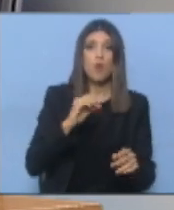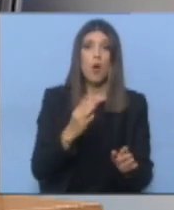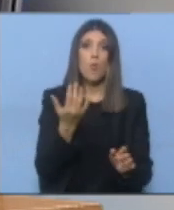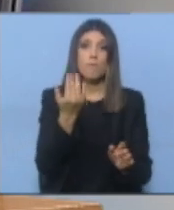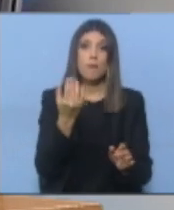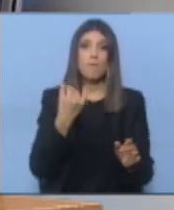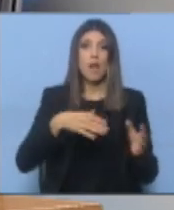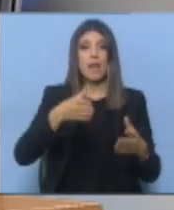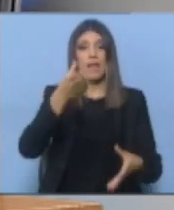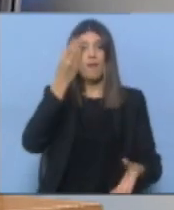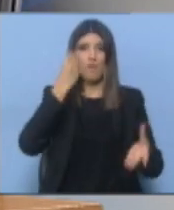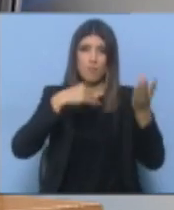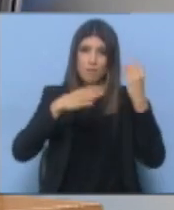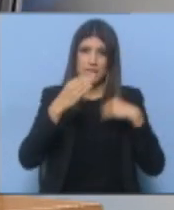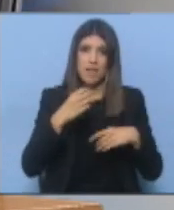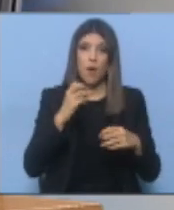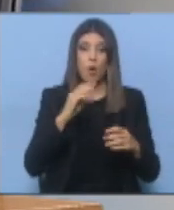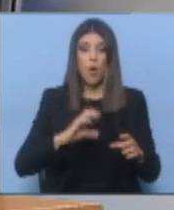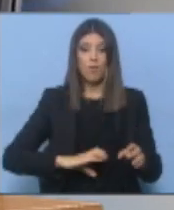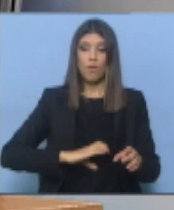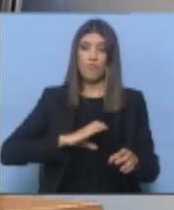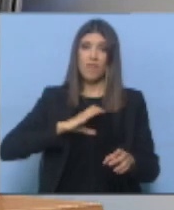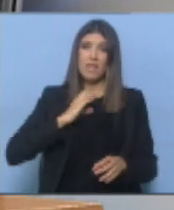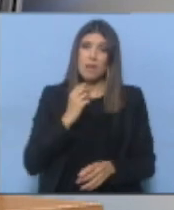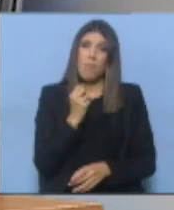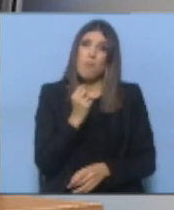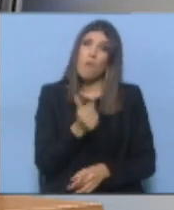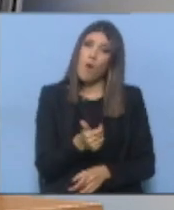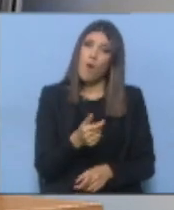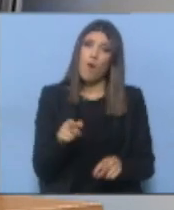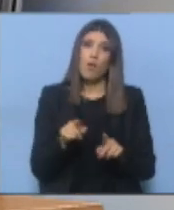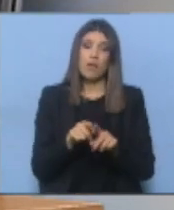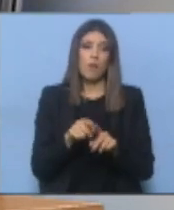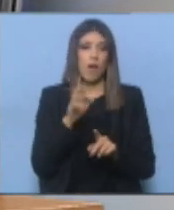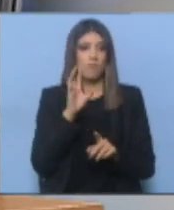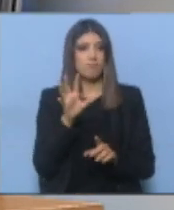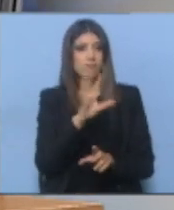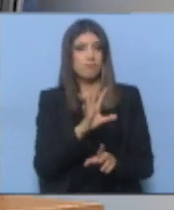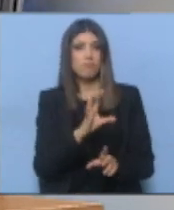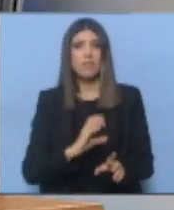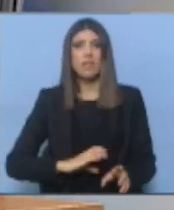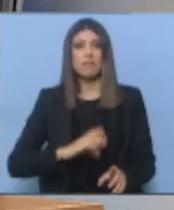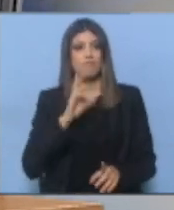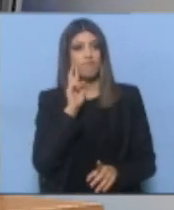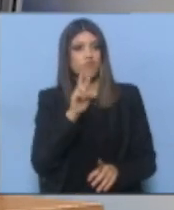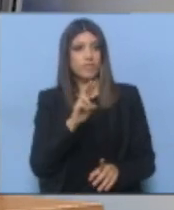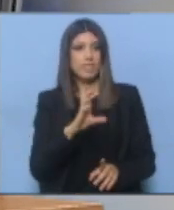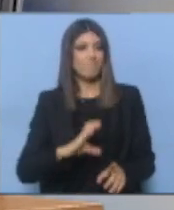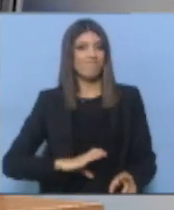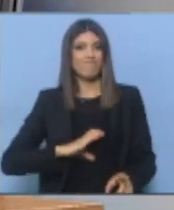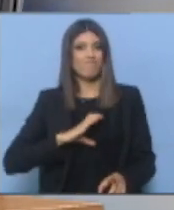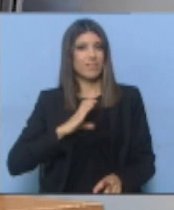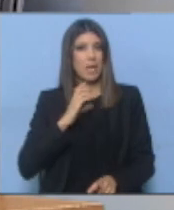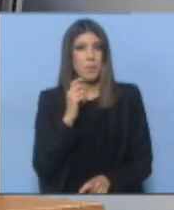qualificação, questões de autoestima. Normalmente é por onde se pega estas situações destas pessoas, é pela autoestima